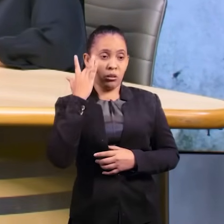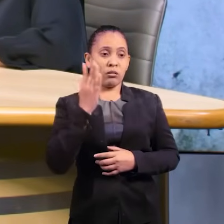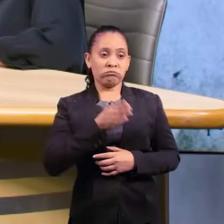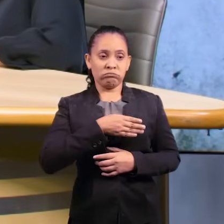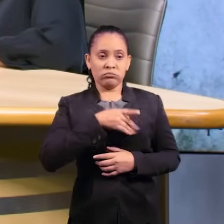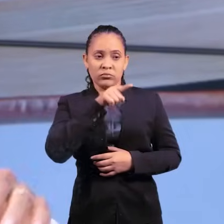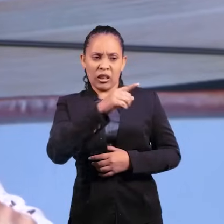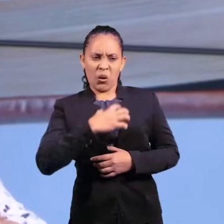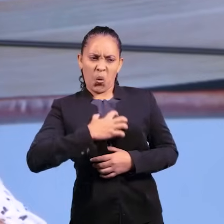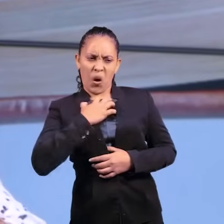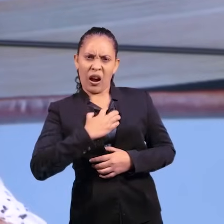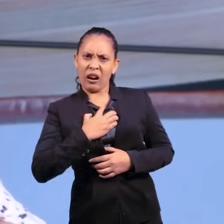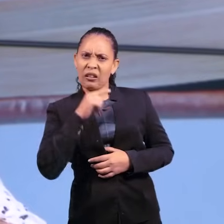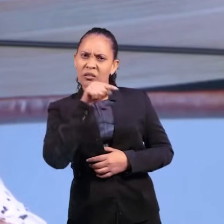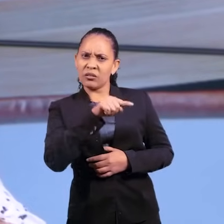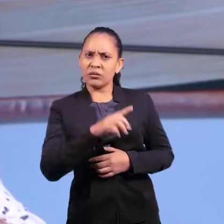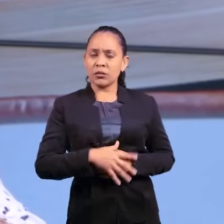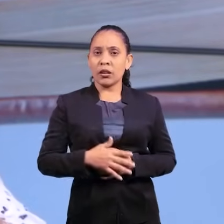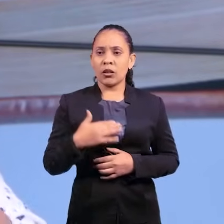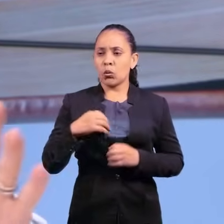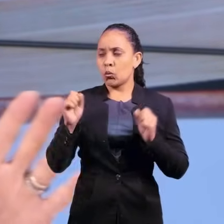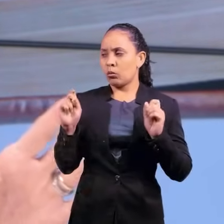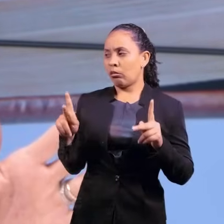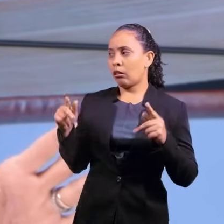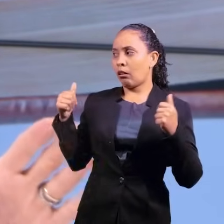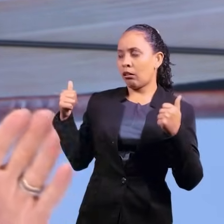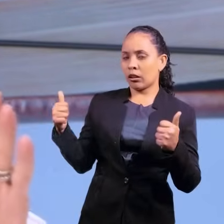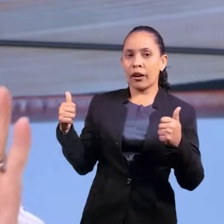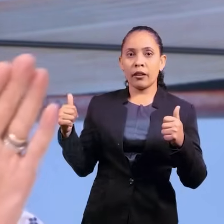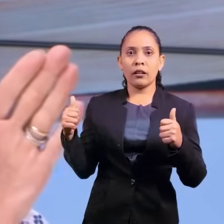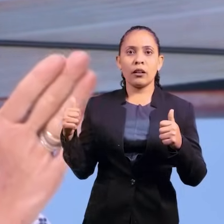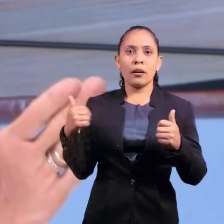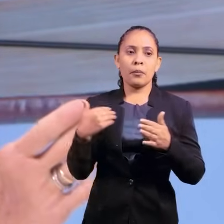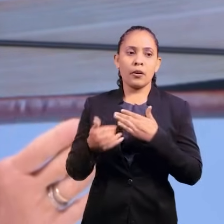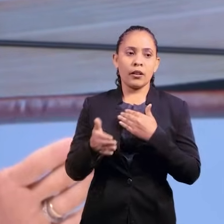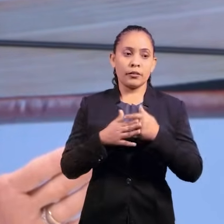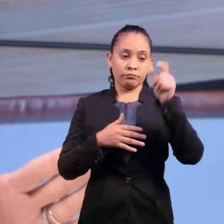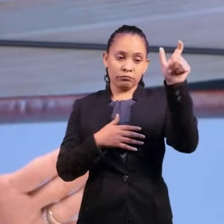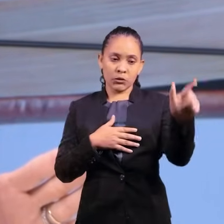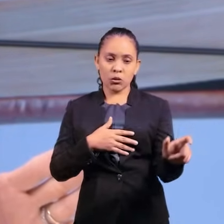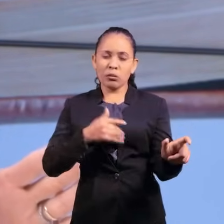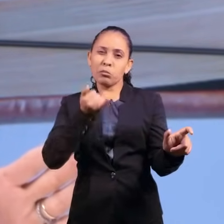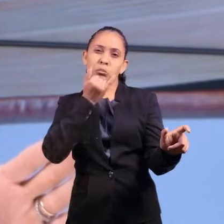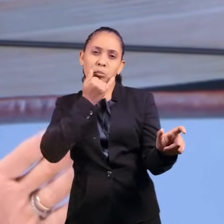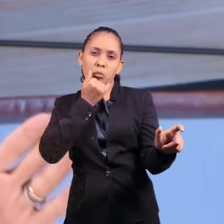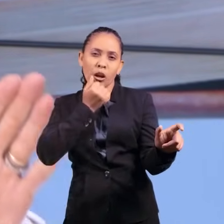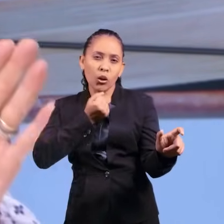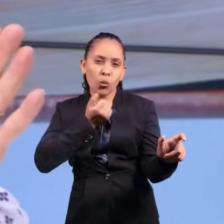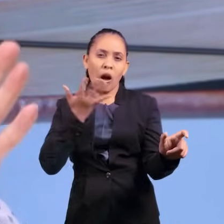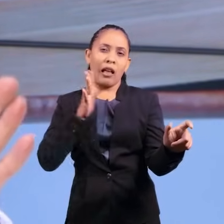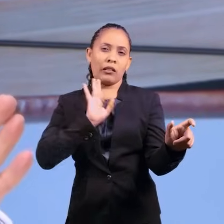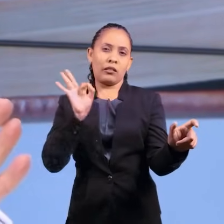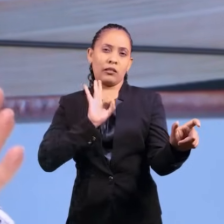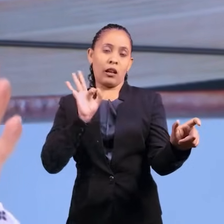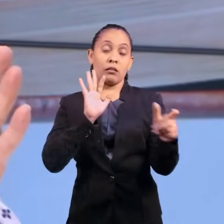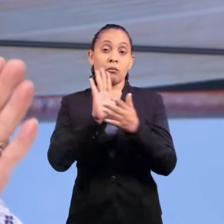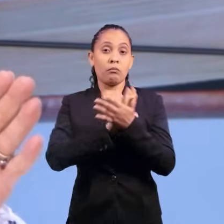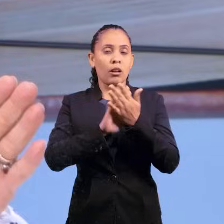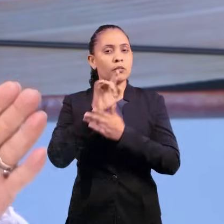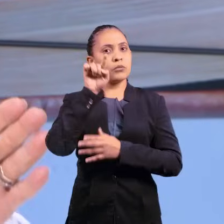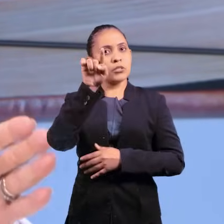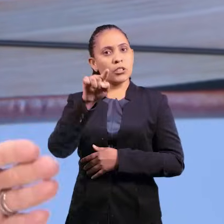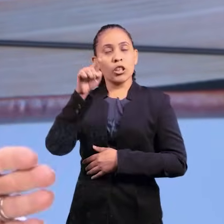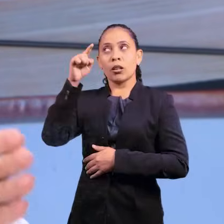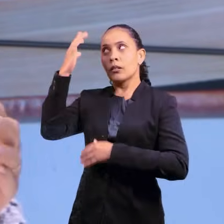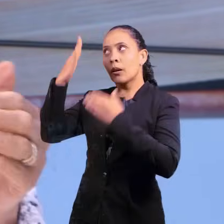vão dizer assim, não, tá tudo bem, tá ok. E às vezes nem perdoou, mas a sua parte você fez. Diante do Senhor, você